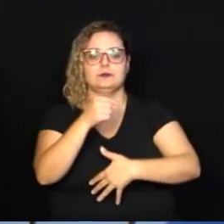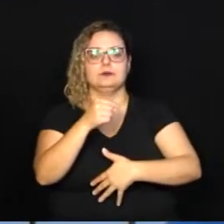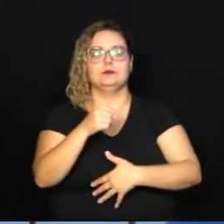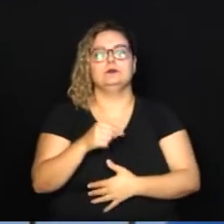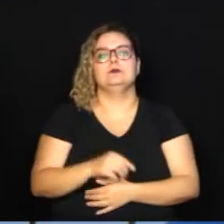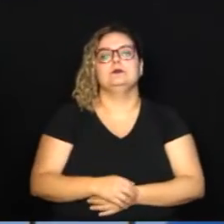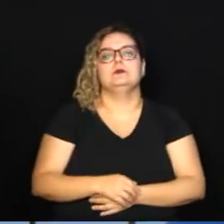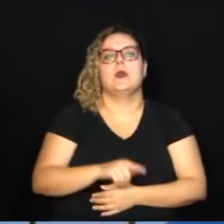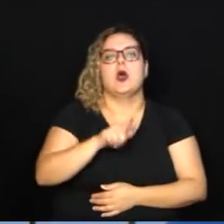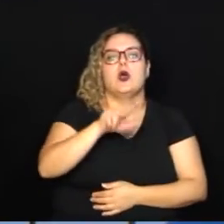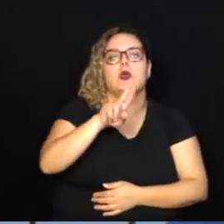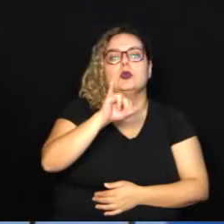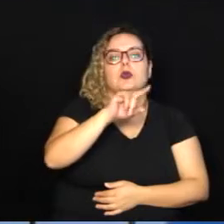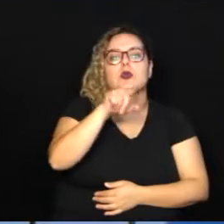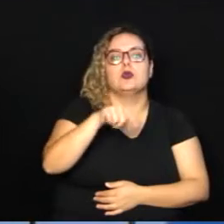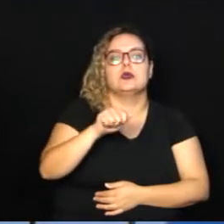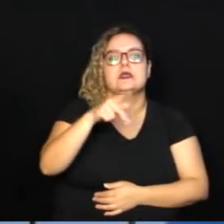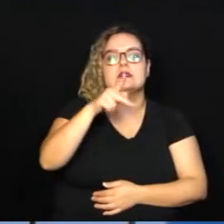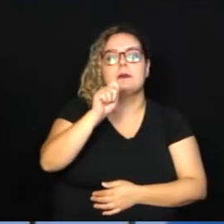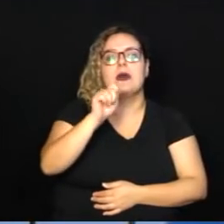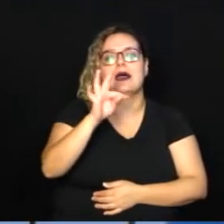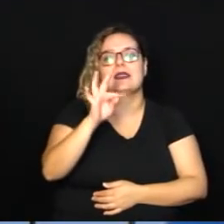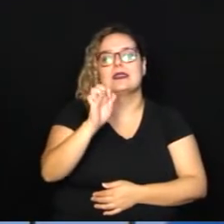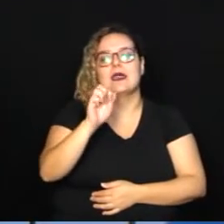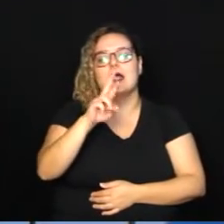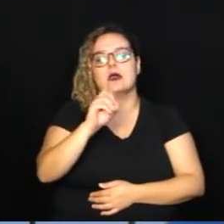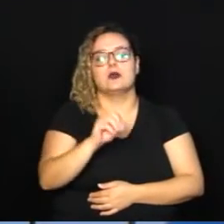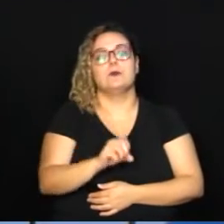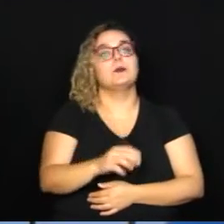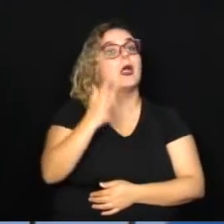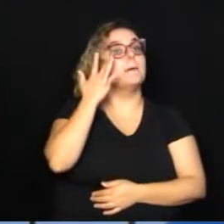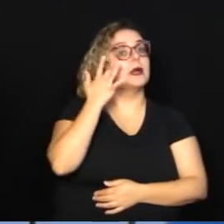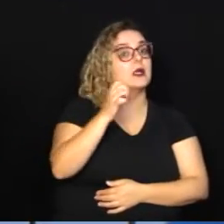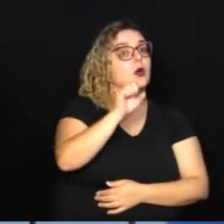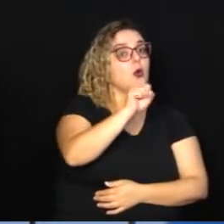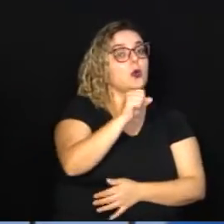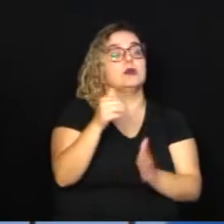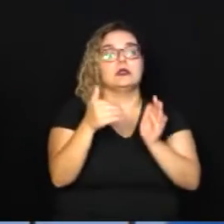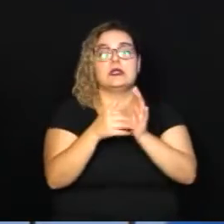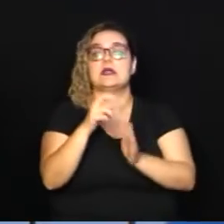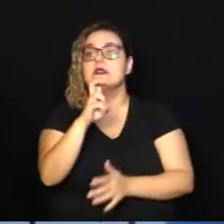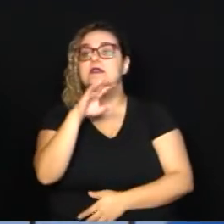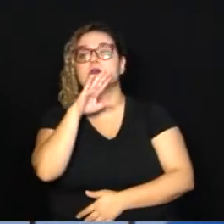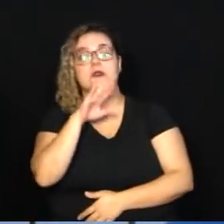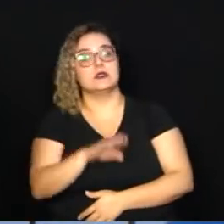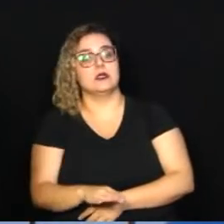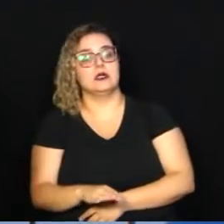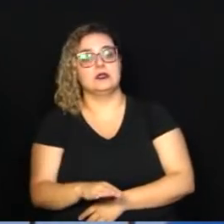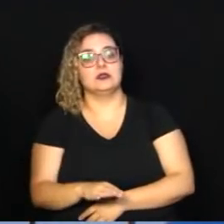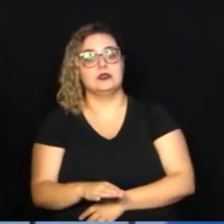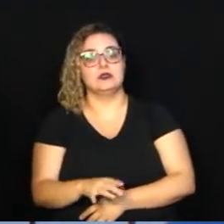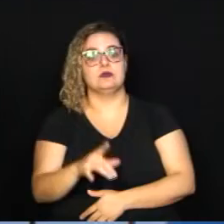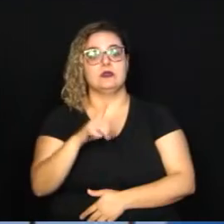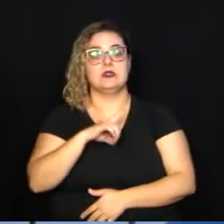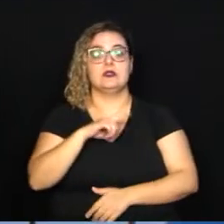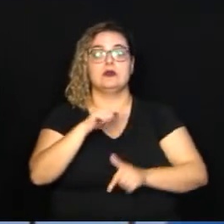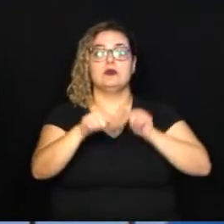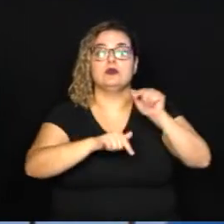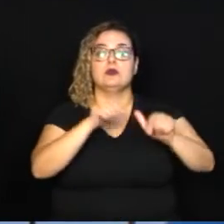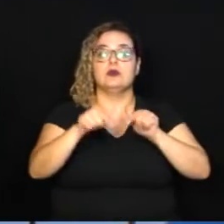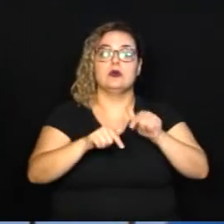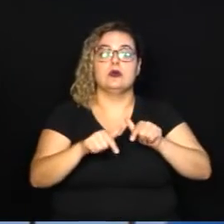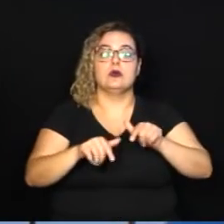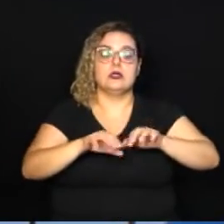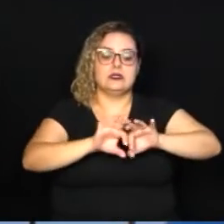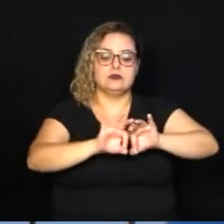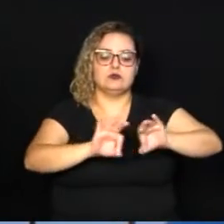loteamento Luiz Pataro, amanhã, entre 8 horas e 5 da tarde, nós vamos ter um serviço de capeamento